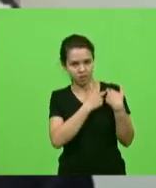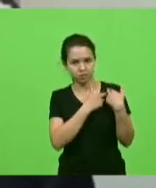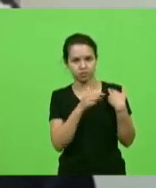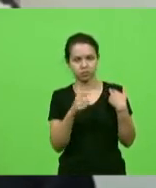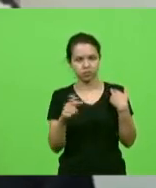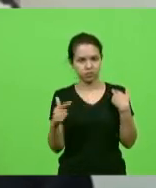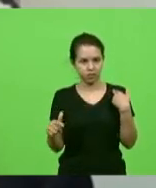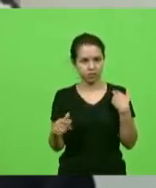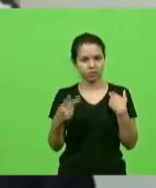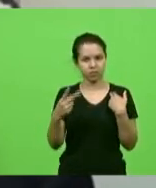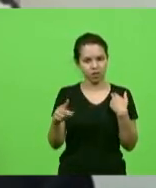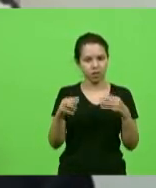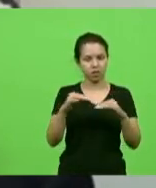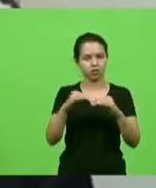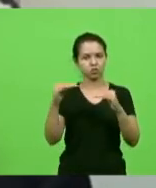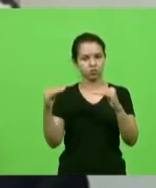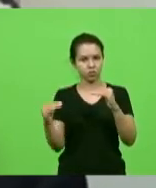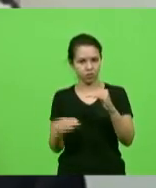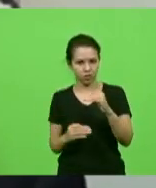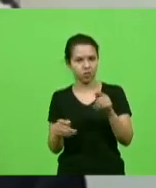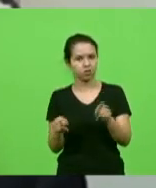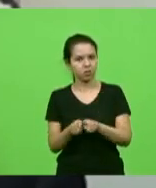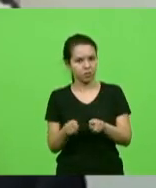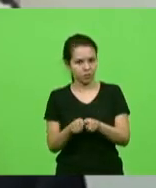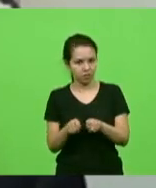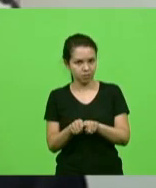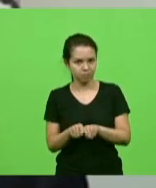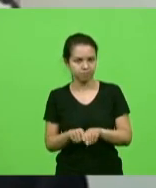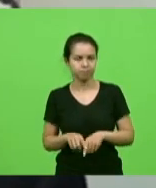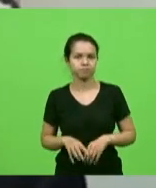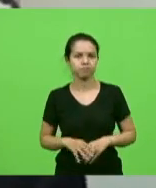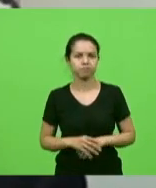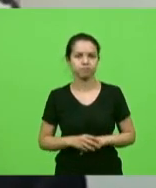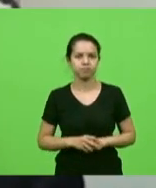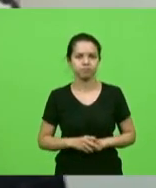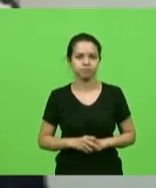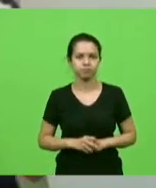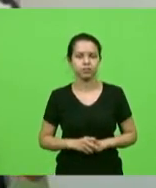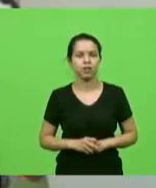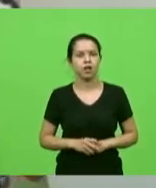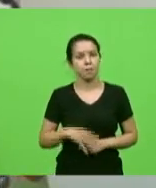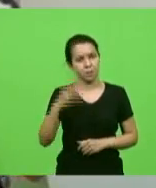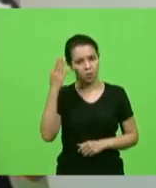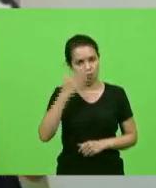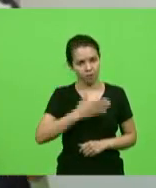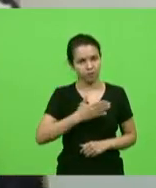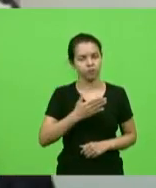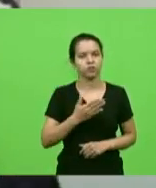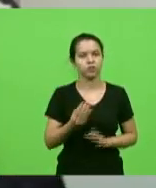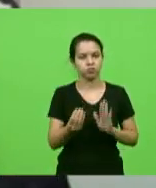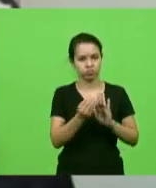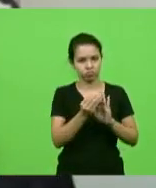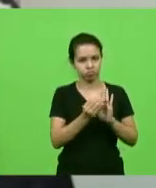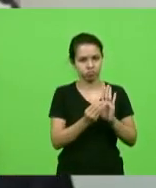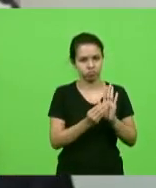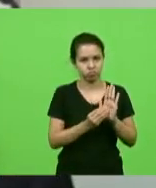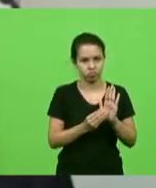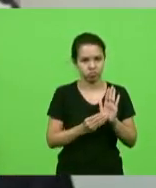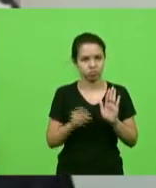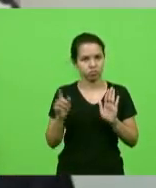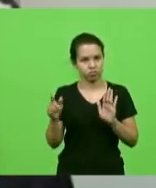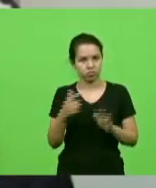dos seus subordinados também somos esse Fato comprovado nos autos todavia adoção de medidas pelo Governador